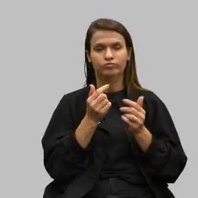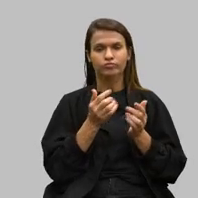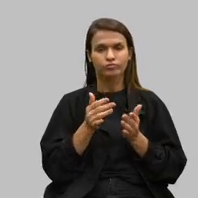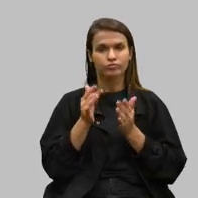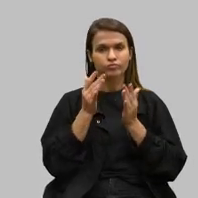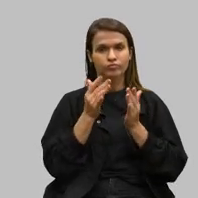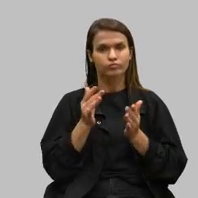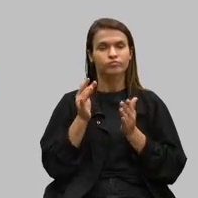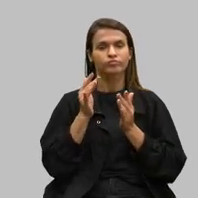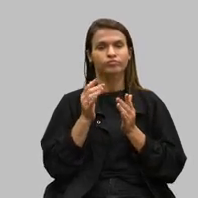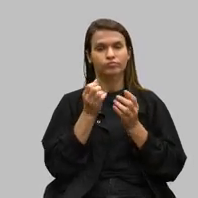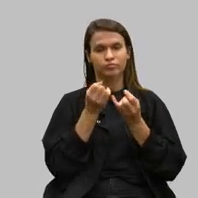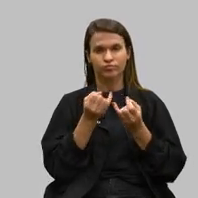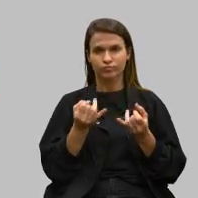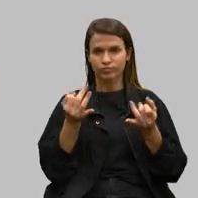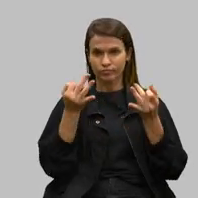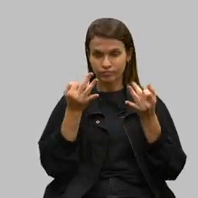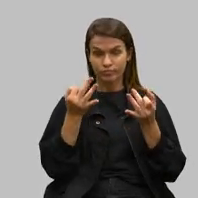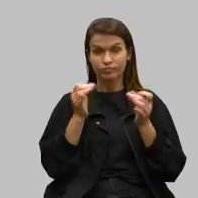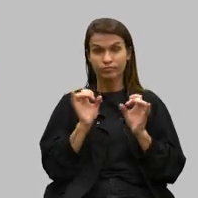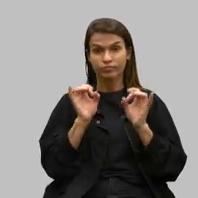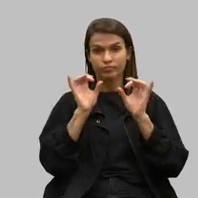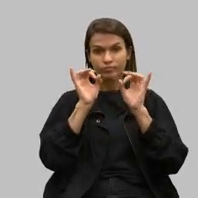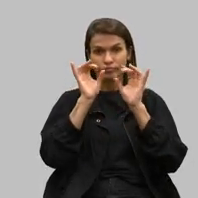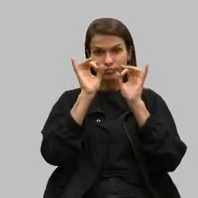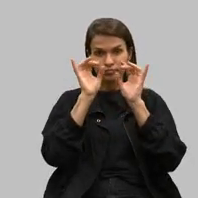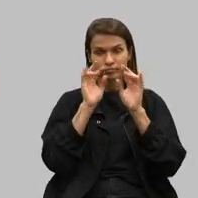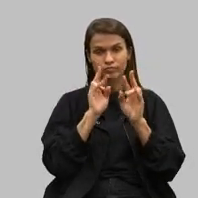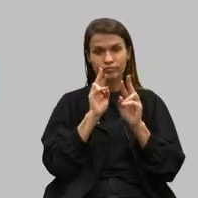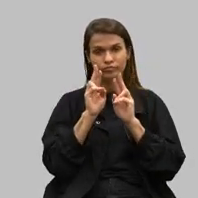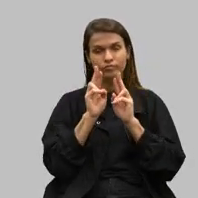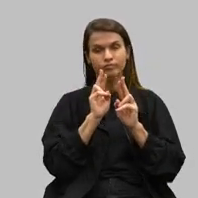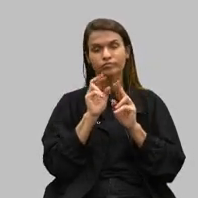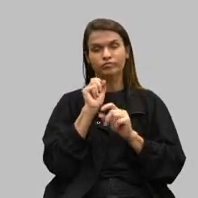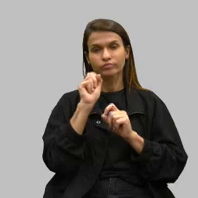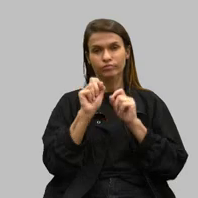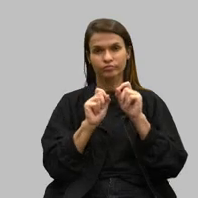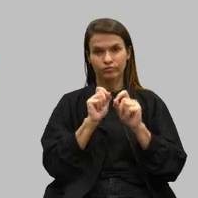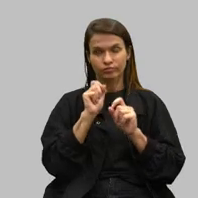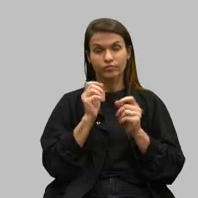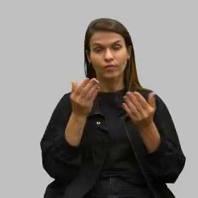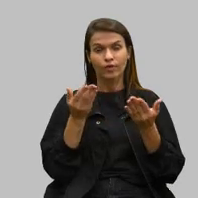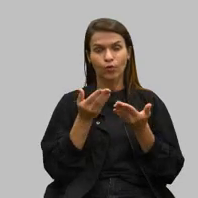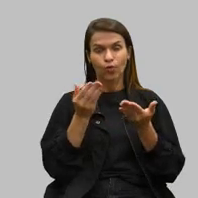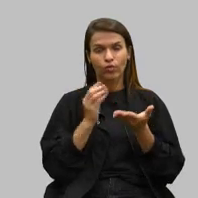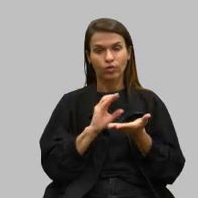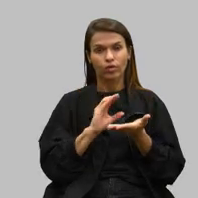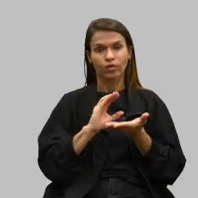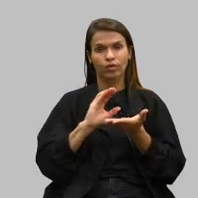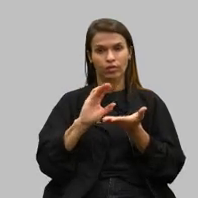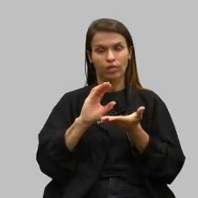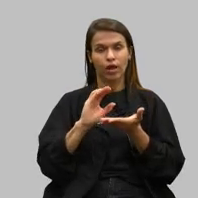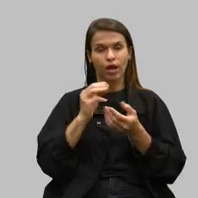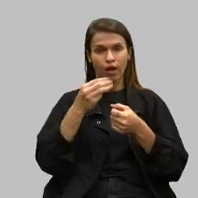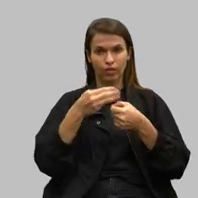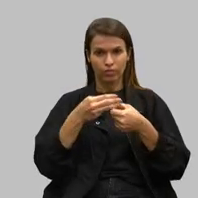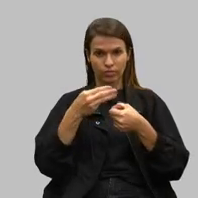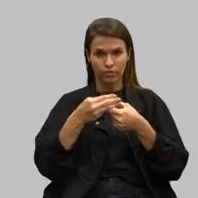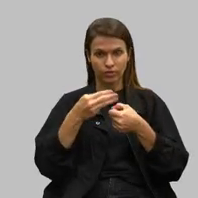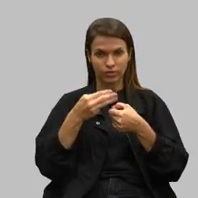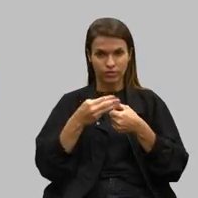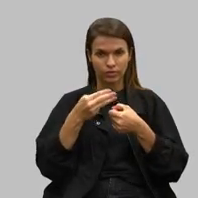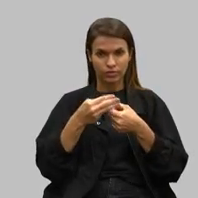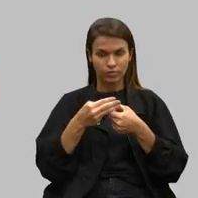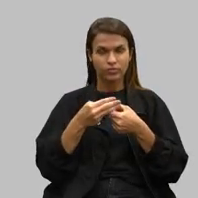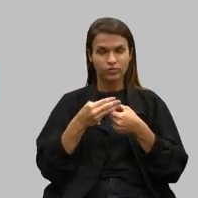meritocracia, em especial em relação à bonificação que hoje é dada aos municípios que